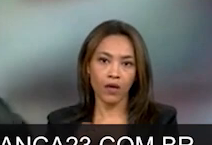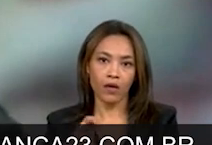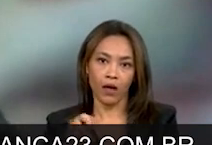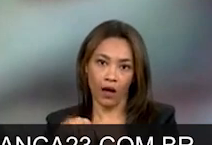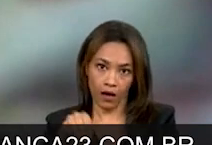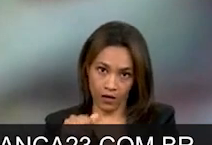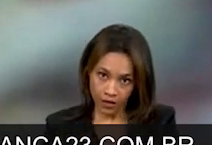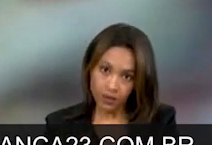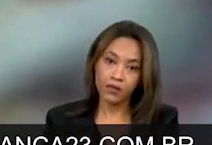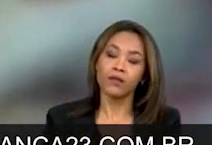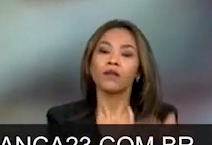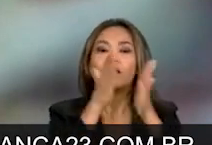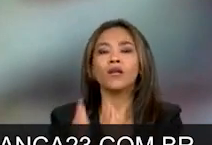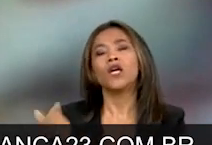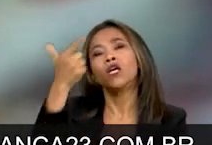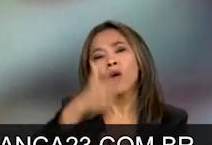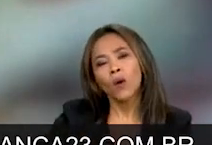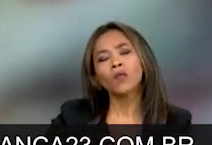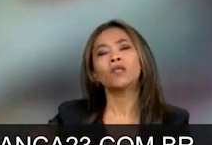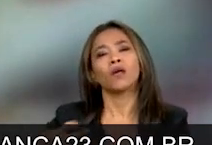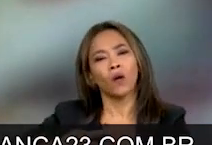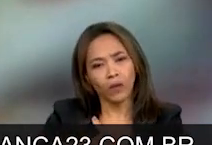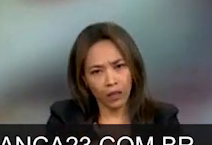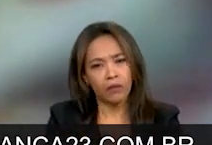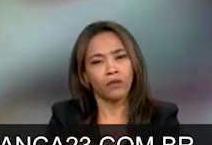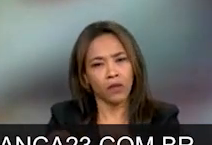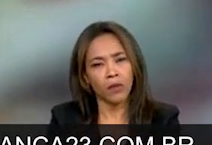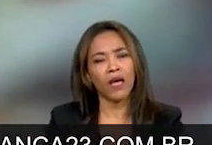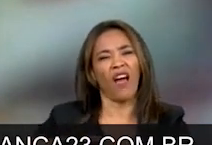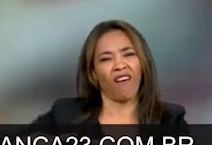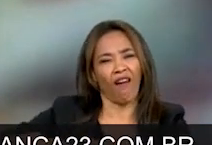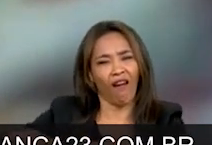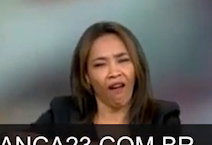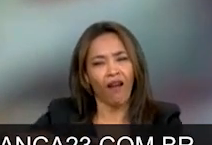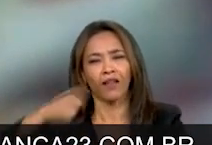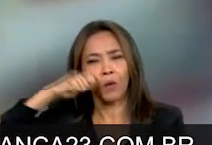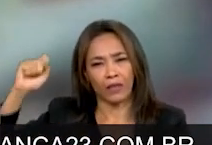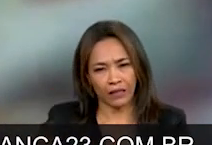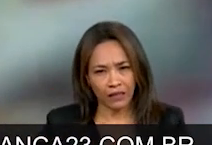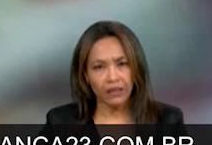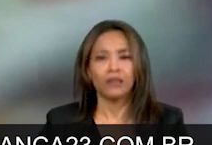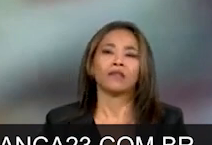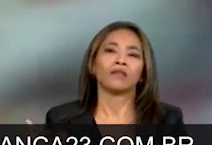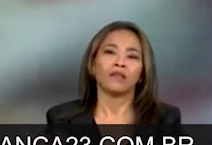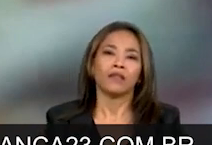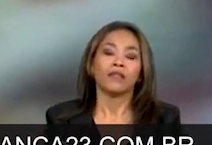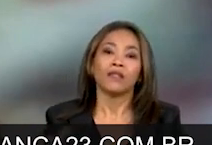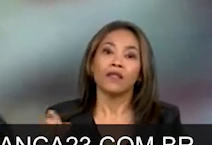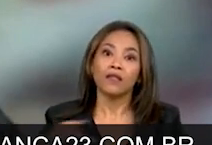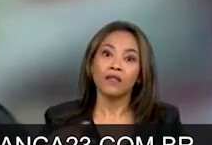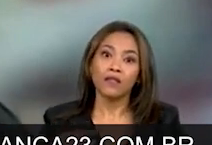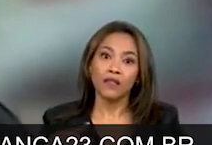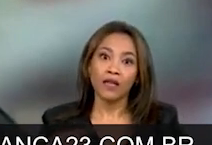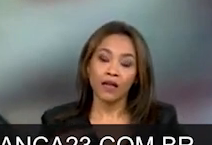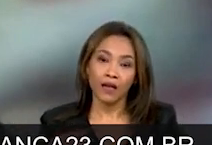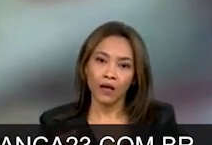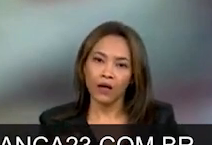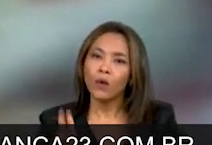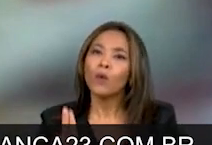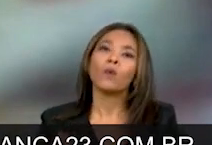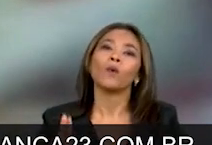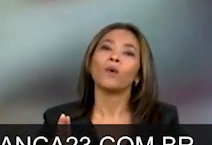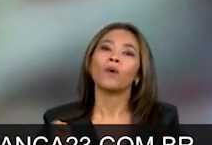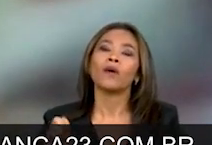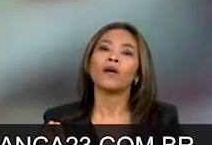também a continuidade, aí, vamos dizer assim, da guerra da Ucrânia, gerando uma inflação aí ainda maior a